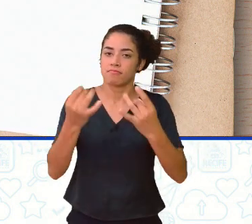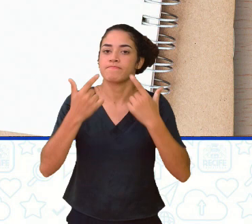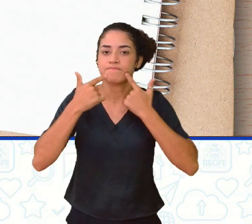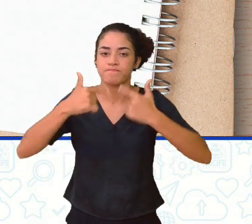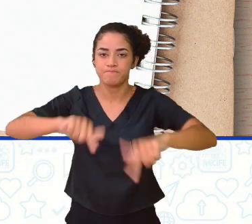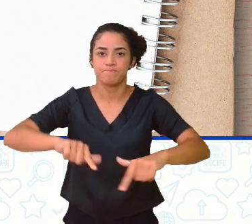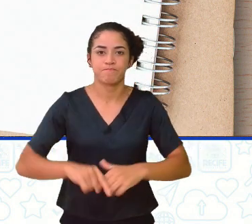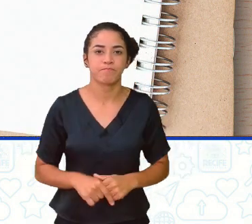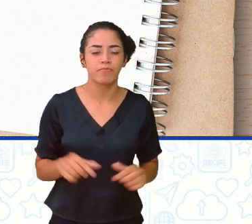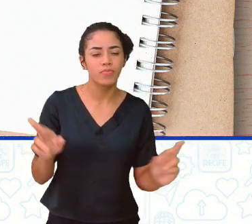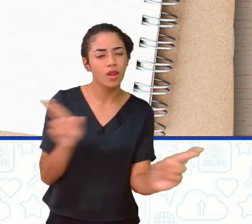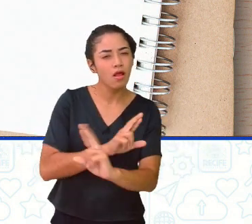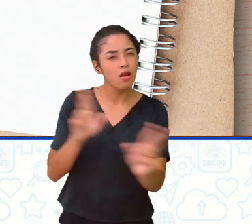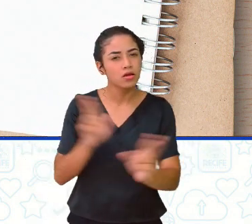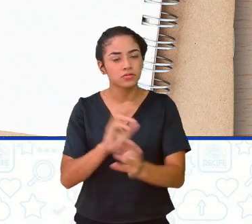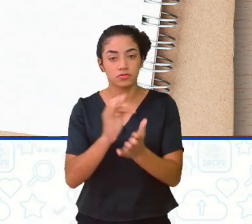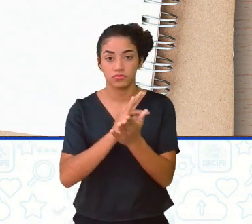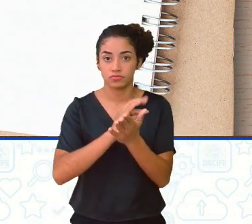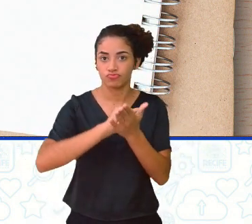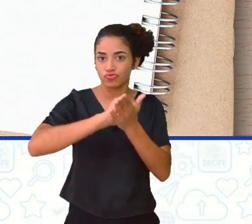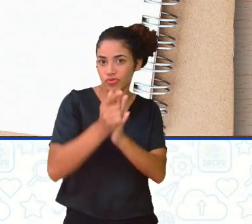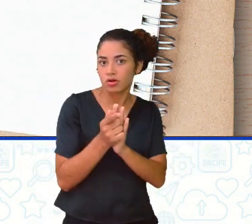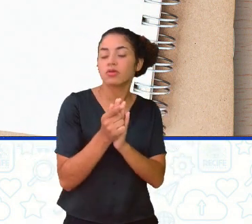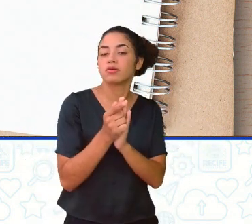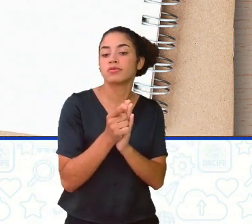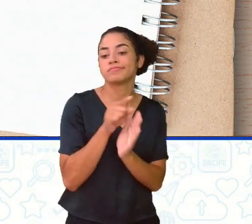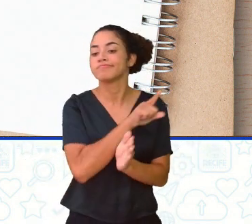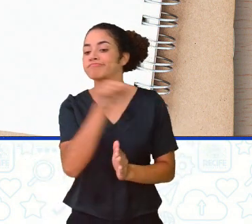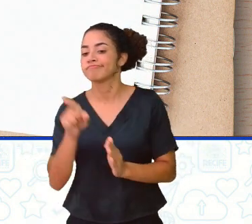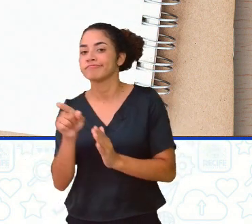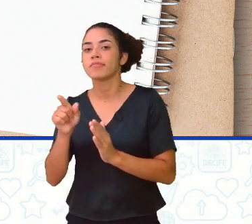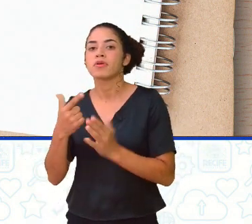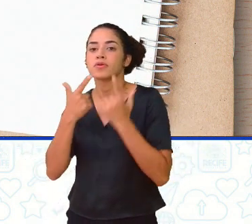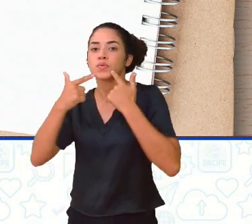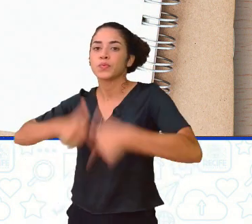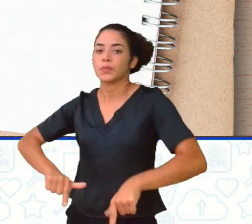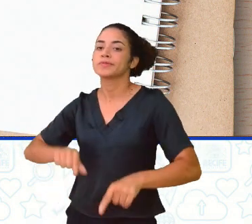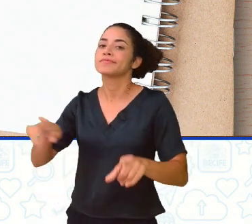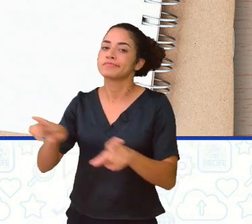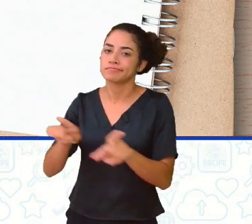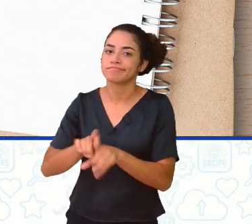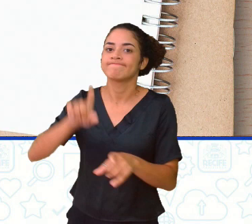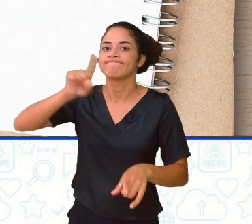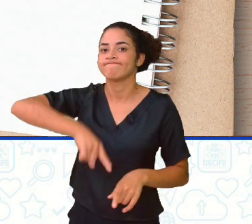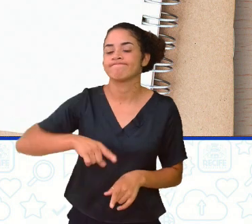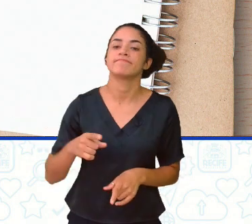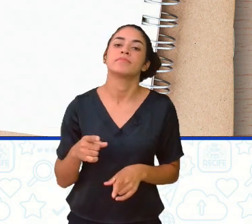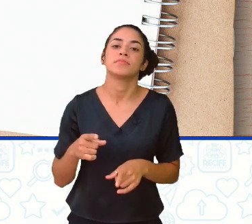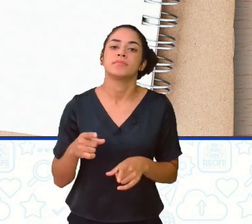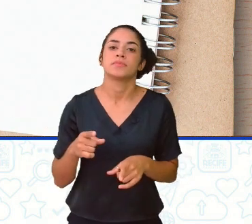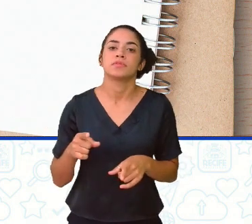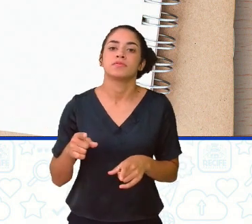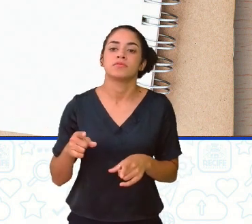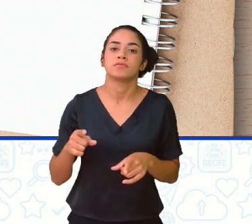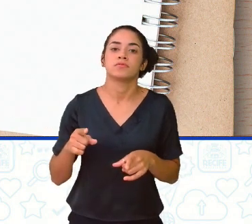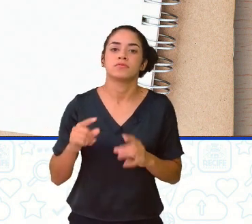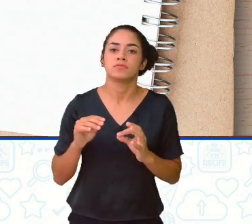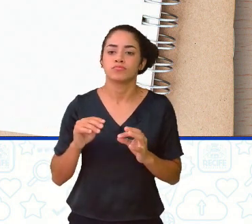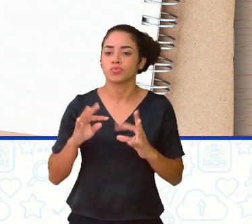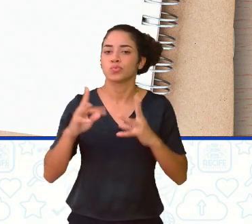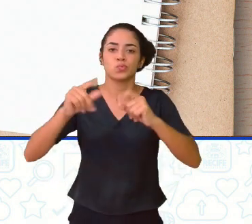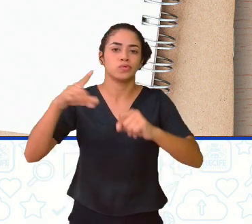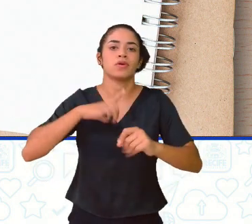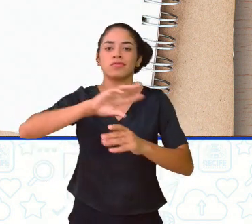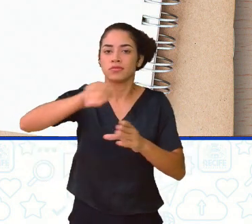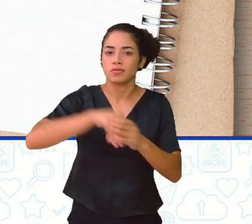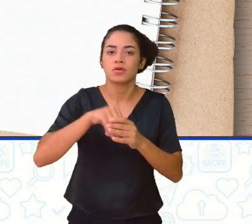a relação do gênero com a linguagem também faz parte das suas